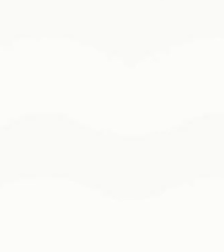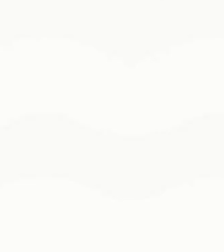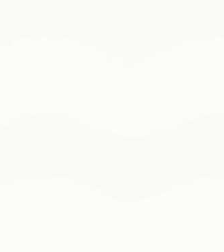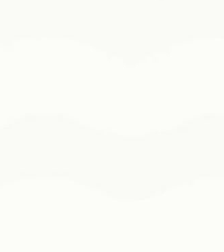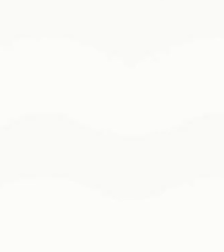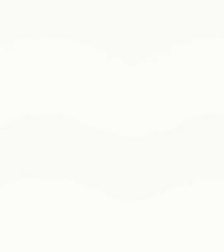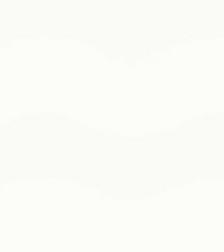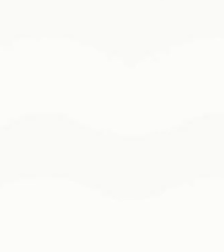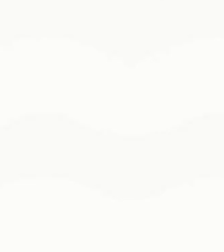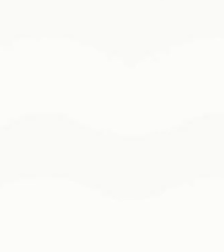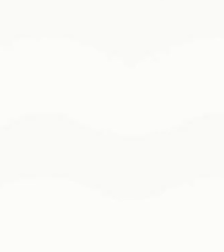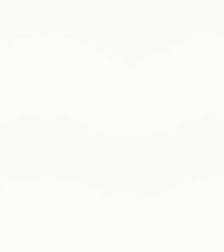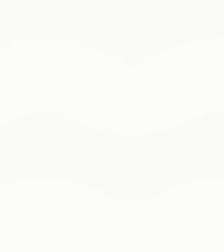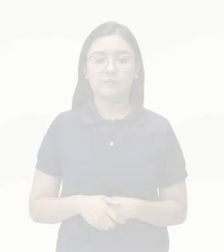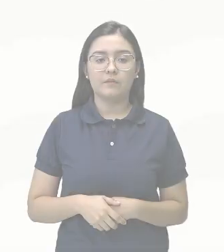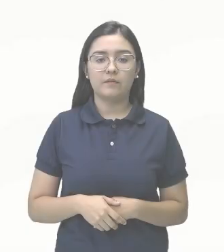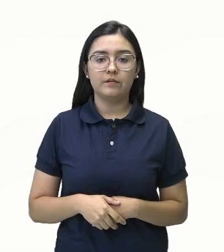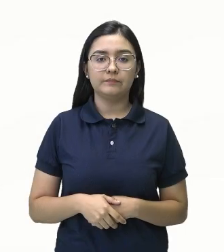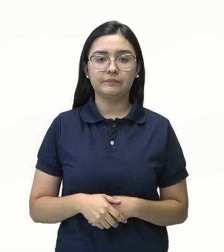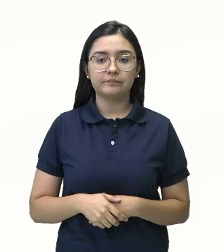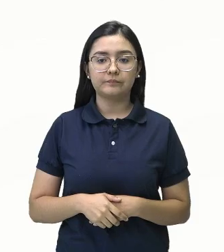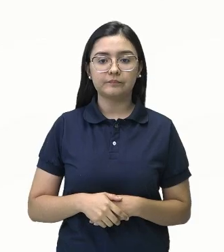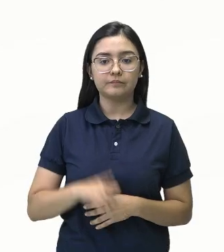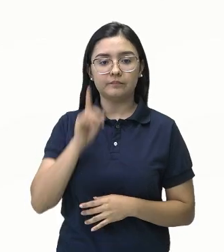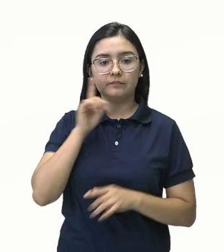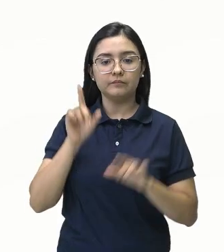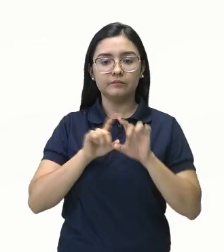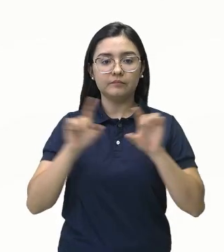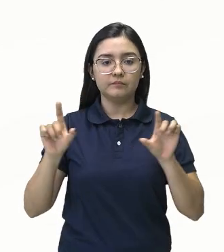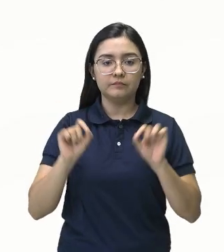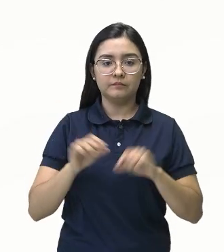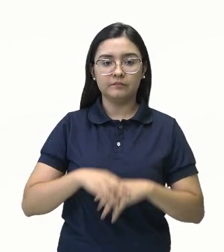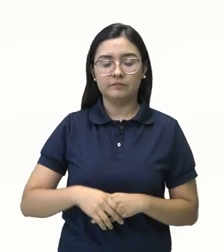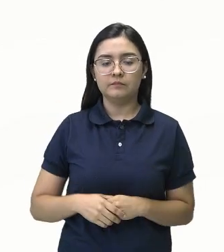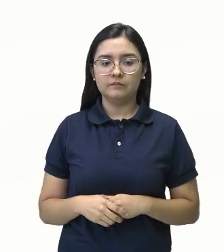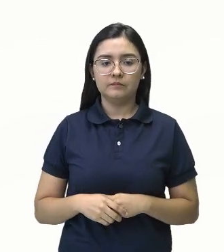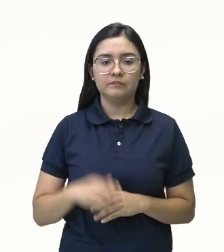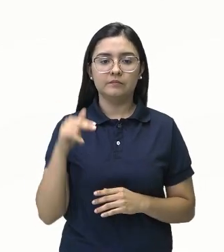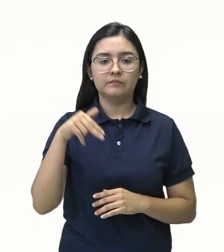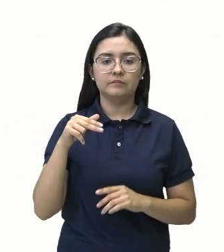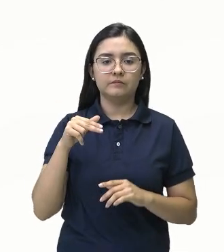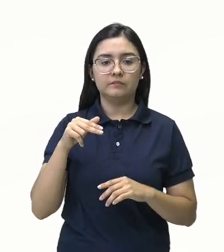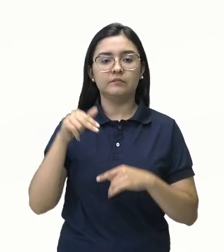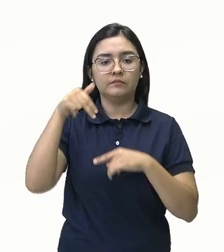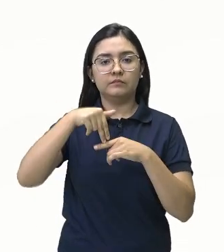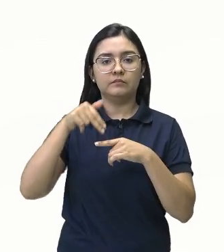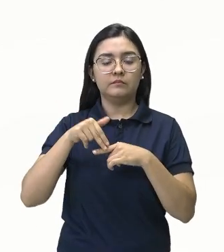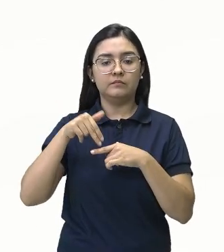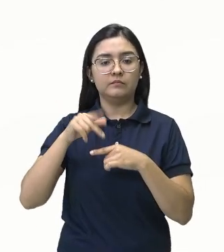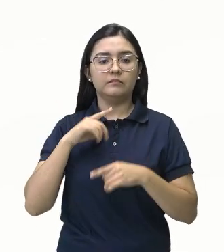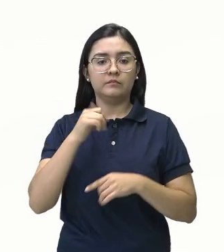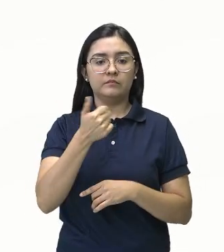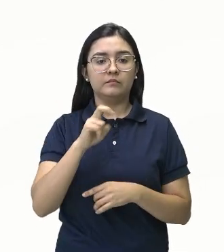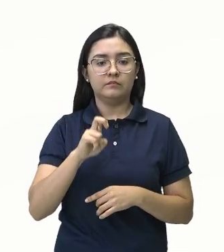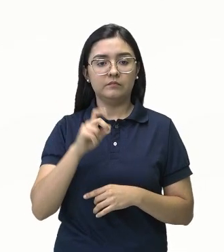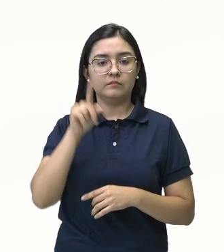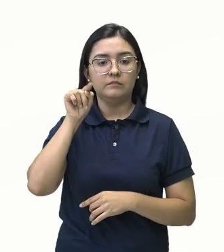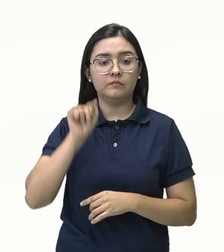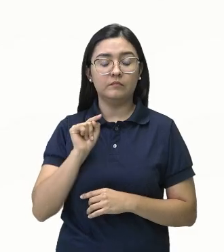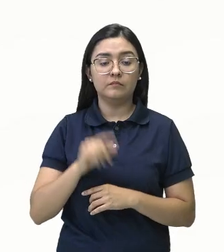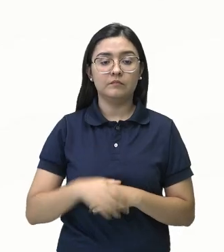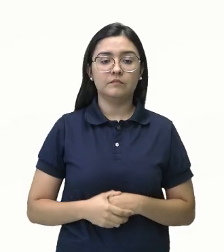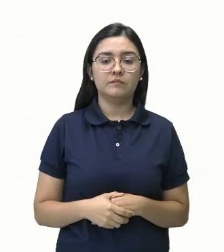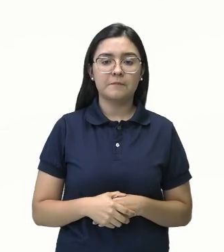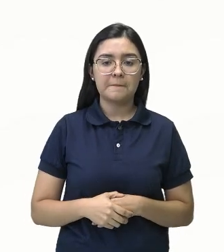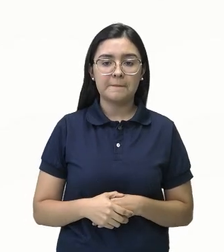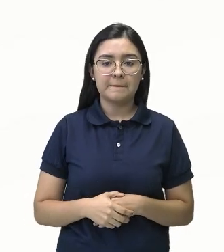Então, aqui a nossa fórmula, N, P, o Nzinho em cima, 15 fatorial,